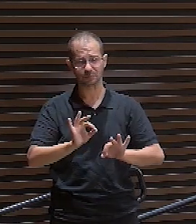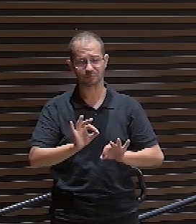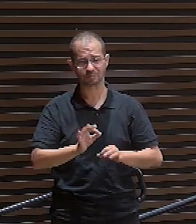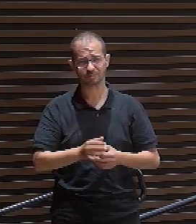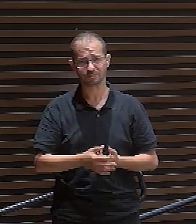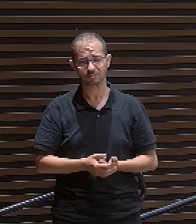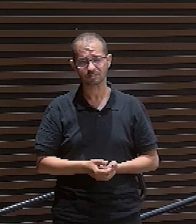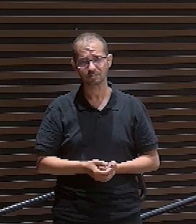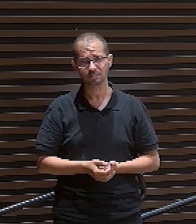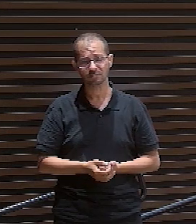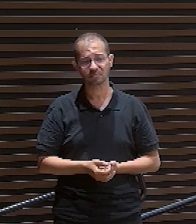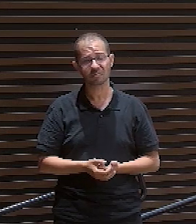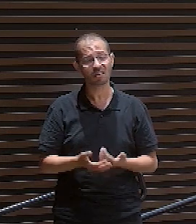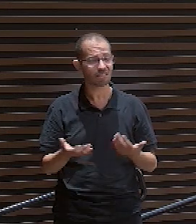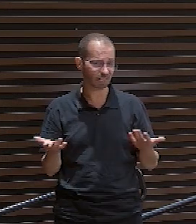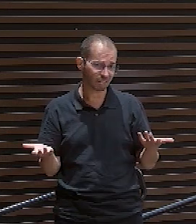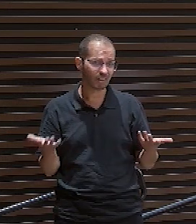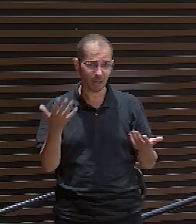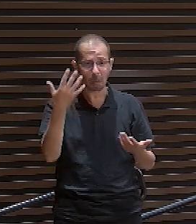que é bonito,